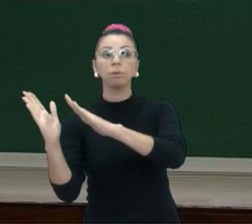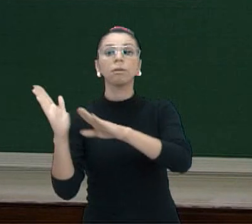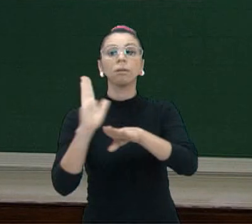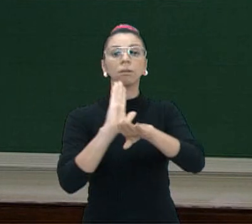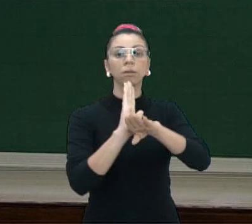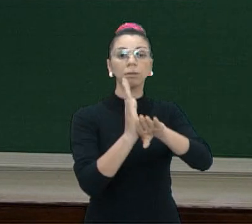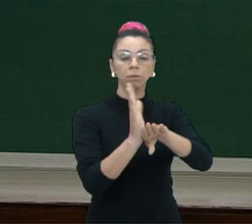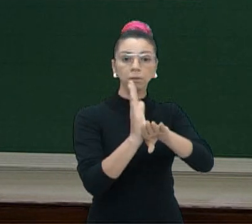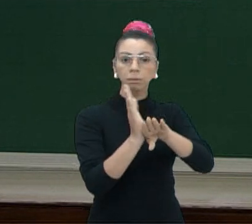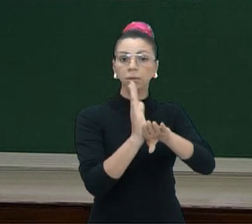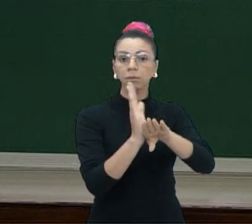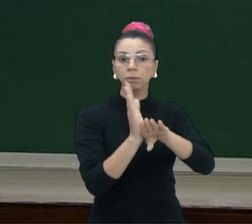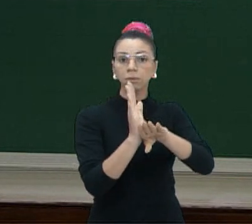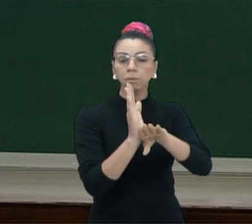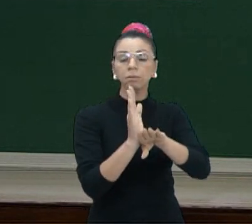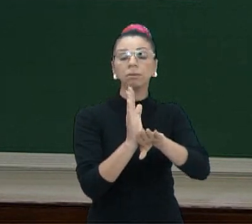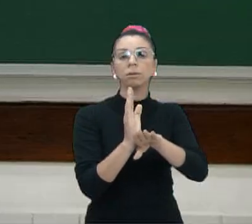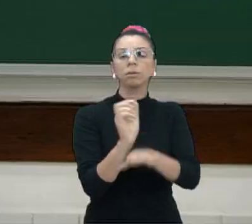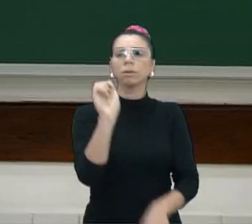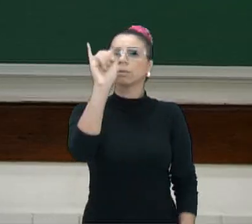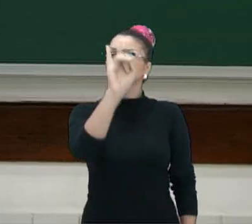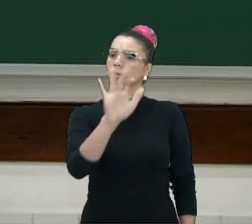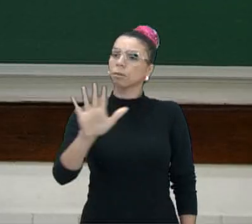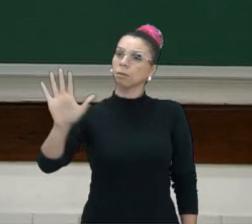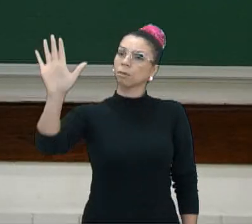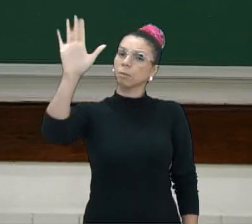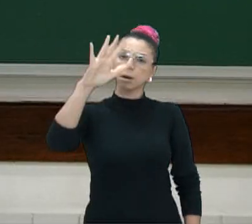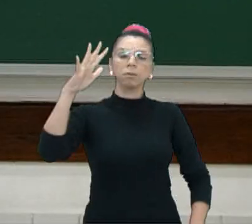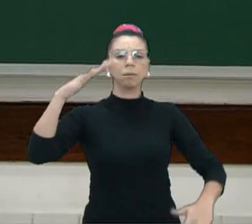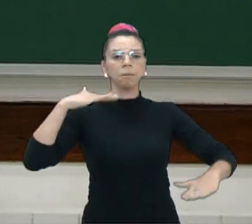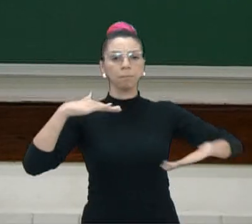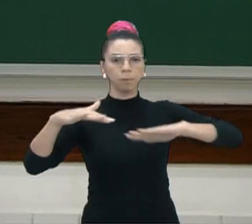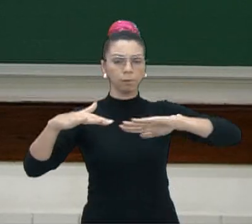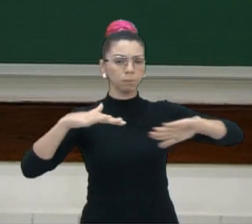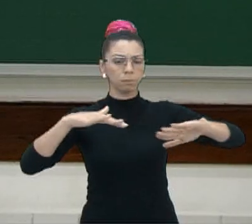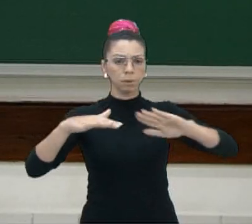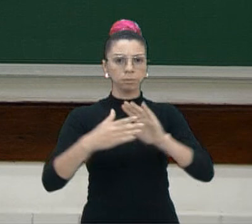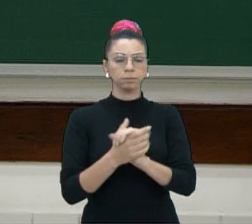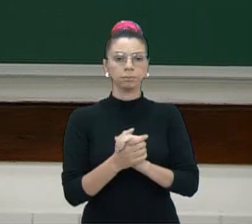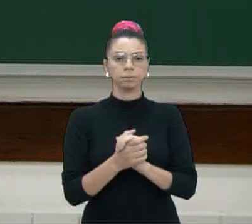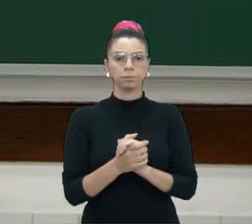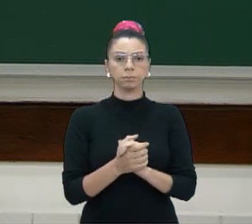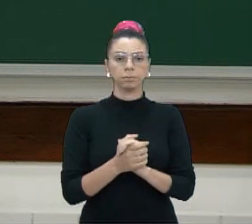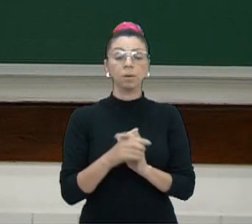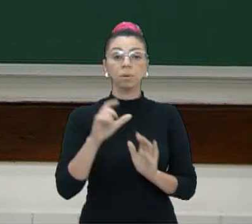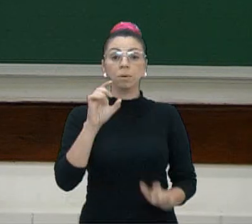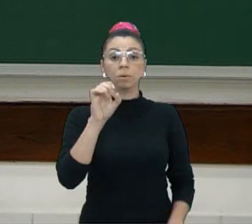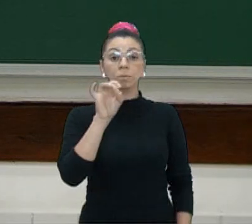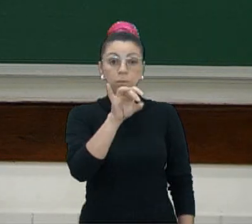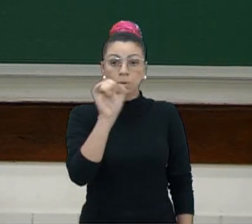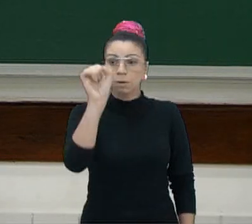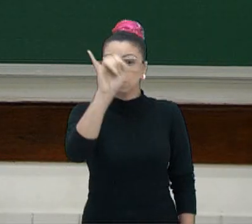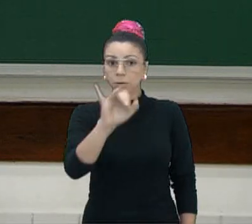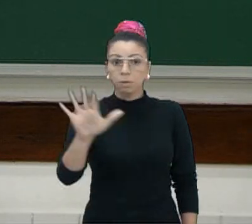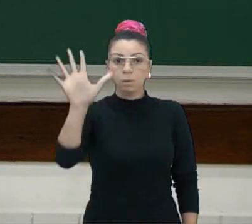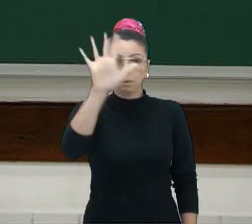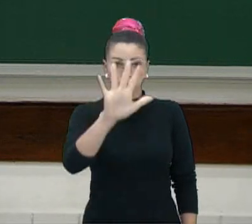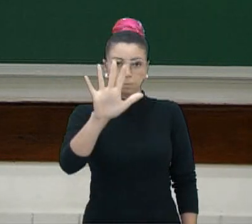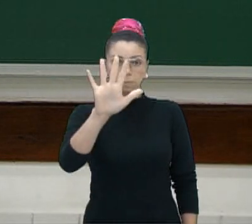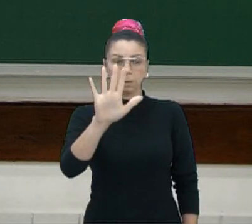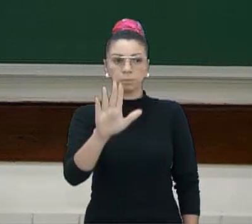stop motion, imagens em movimento. Mas eu tenho somente as imagens. Vamos